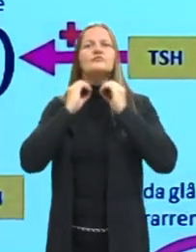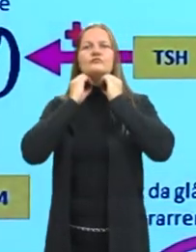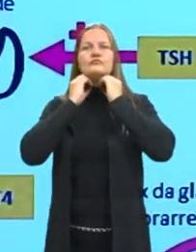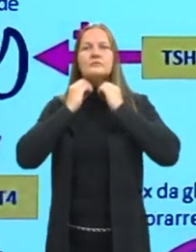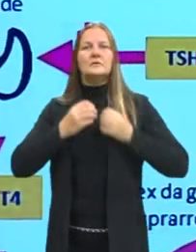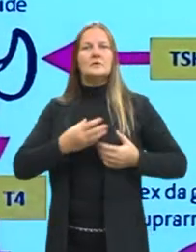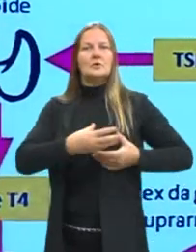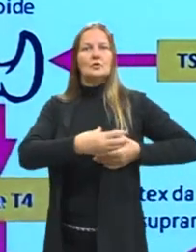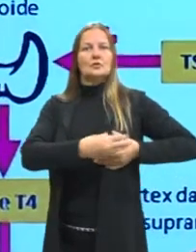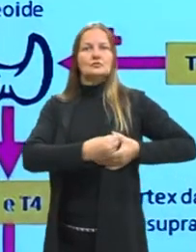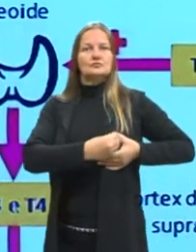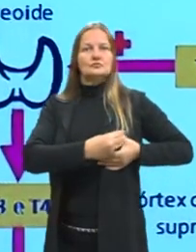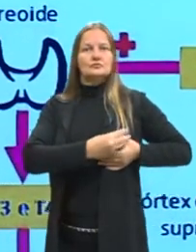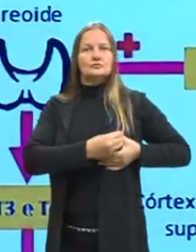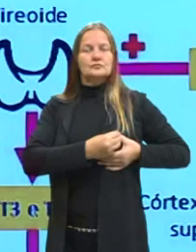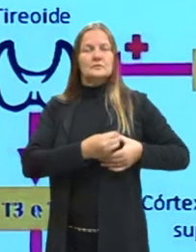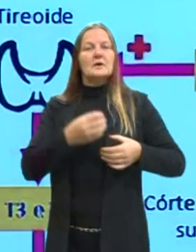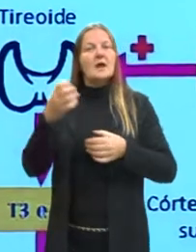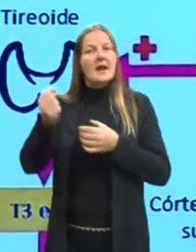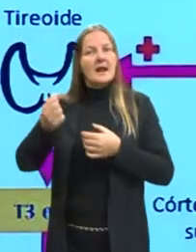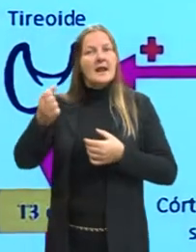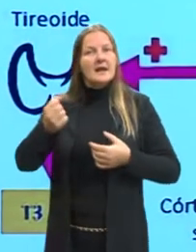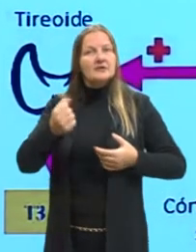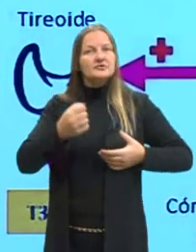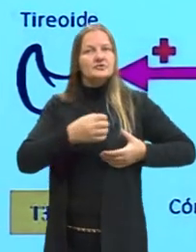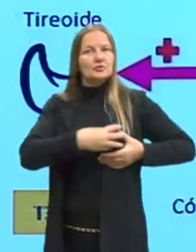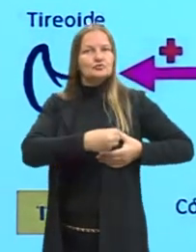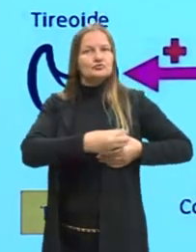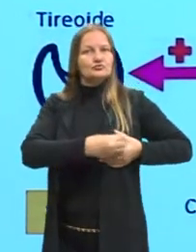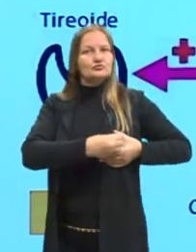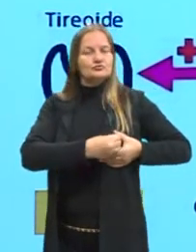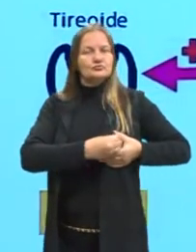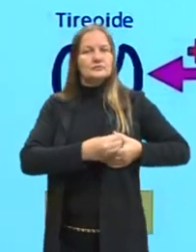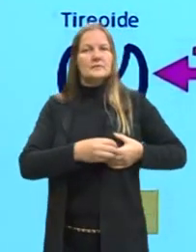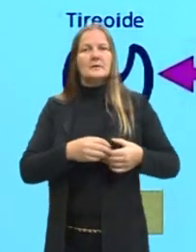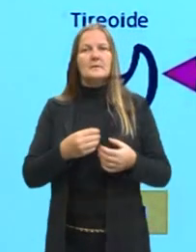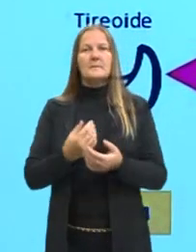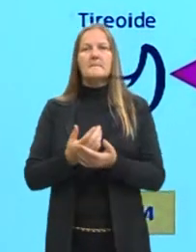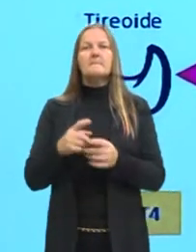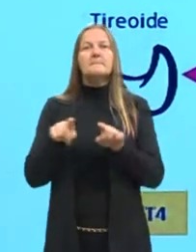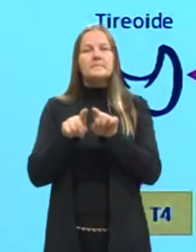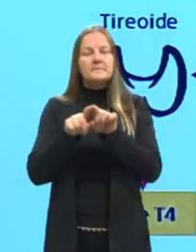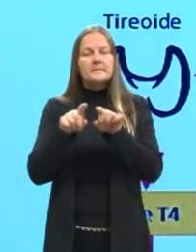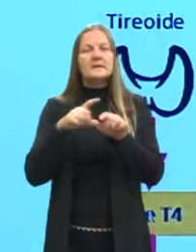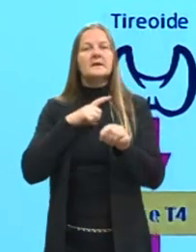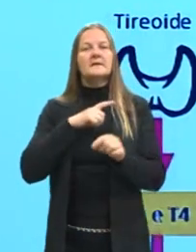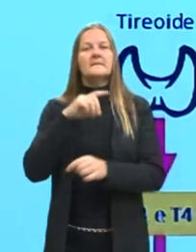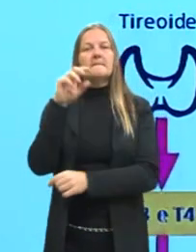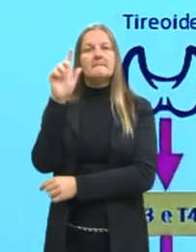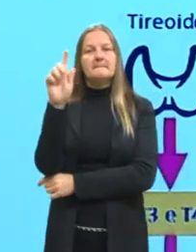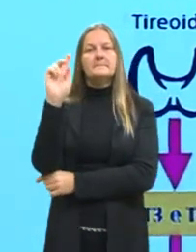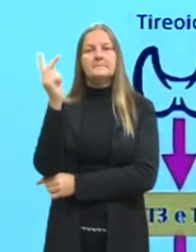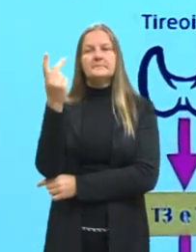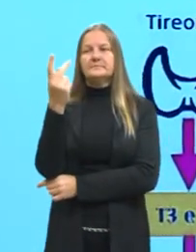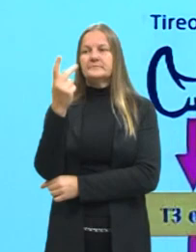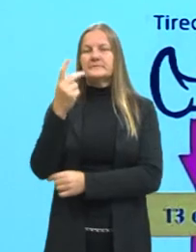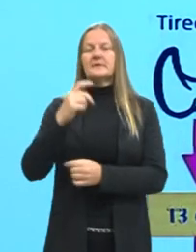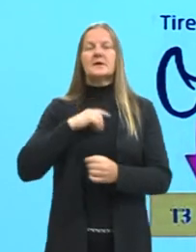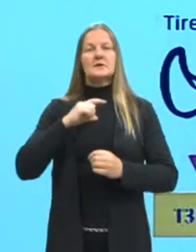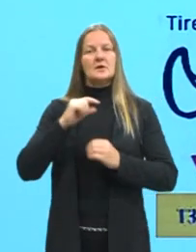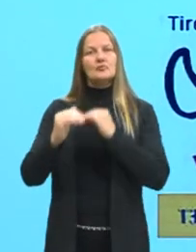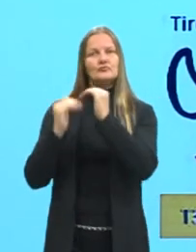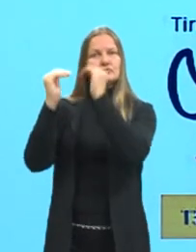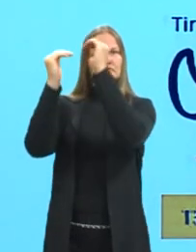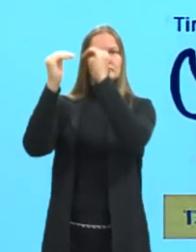glândulas mamárias para produção de leite tá temos também o hormônio GH que é o hormônio do